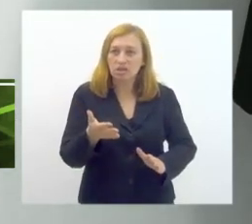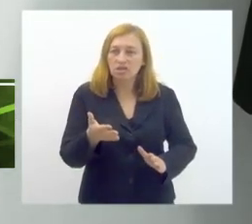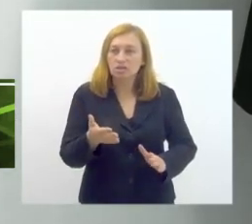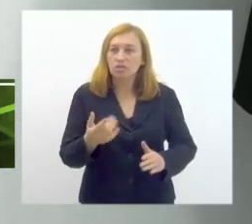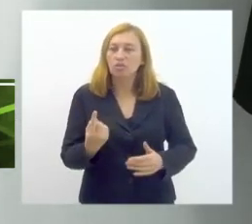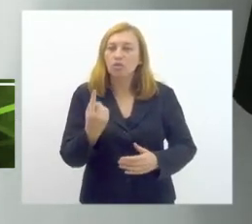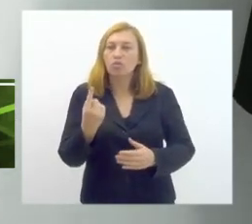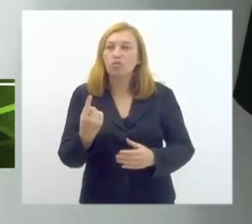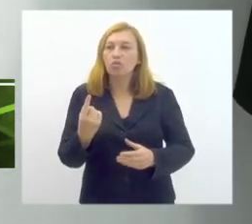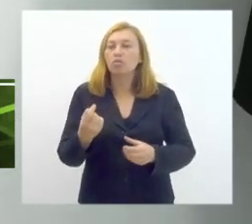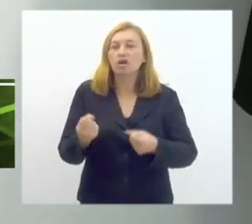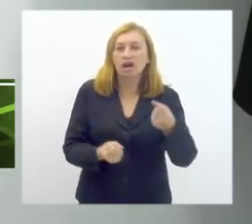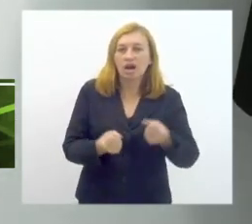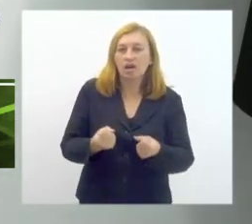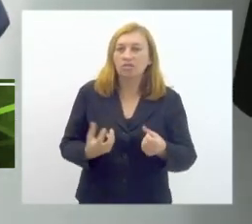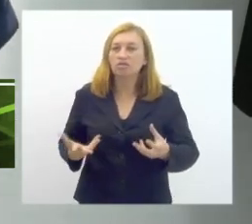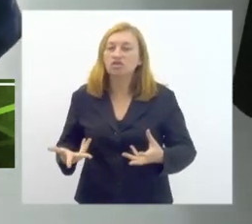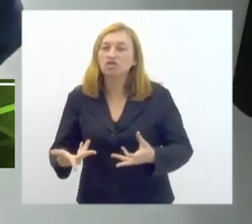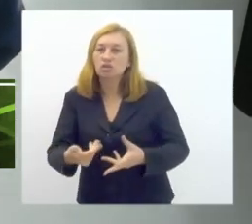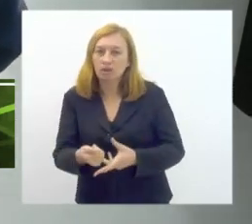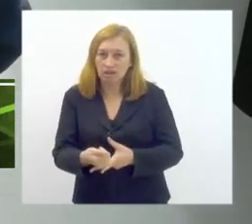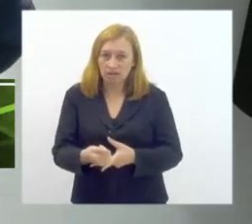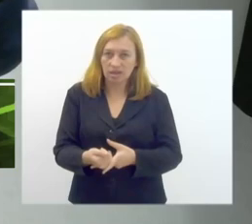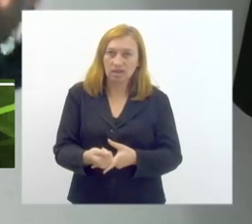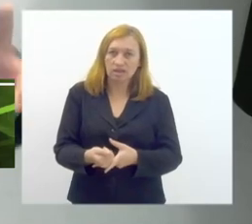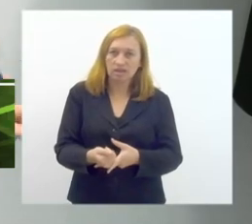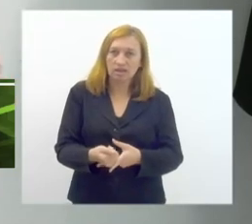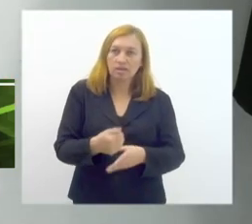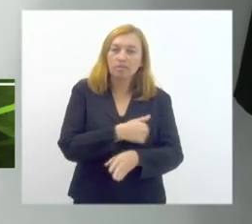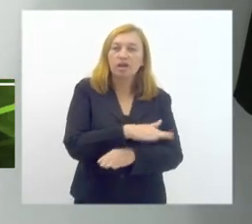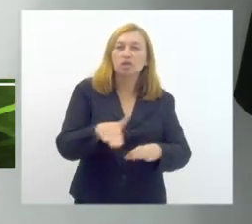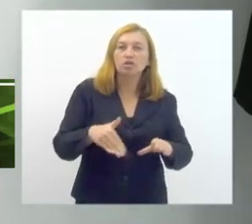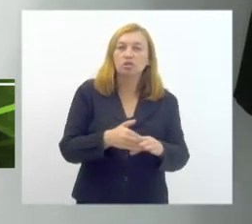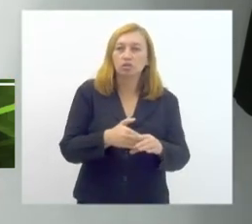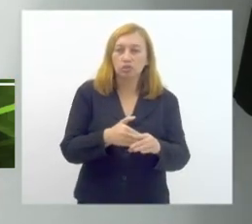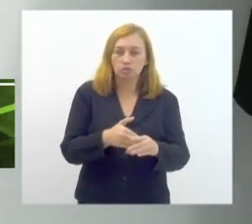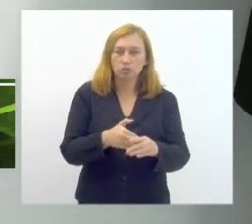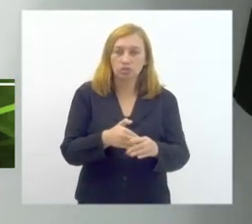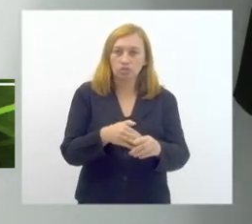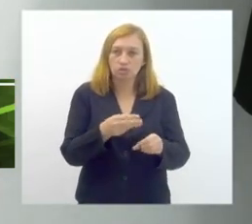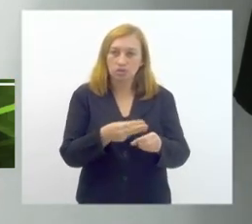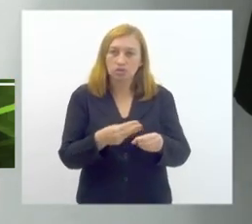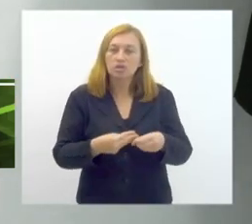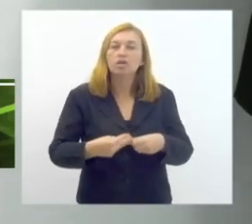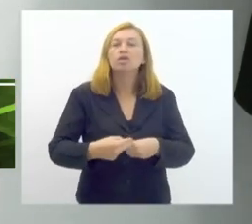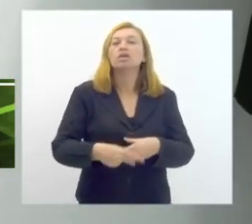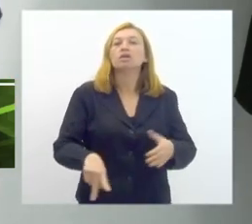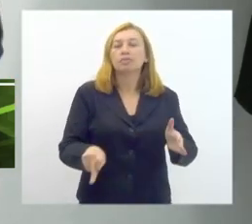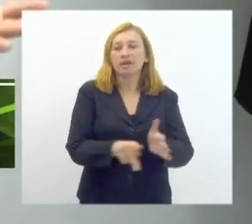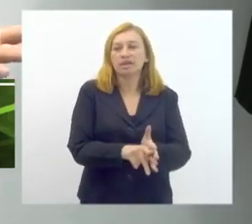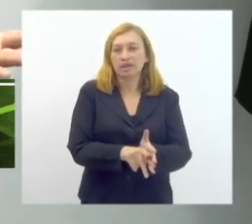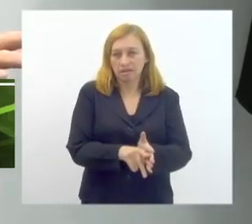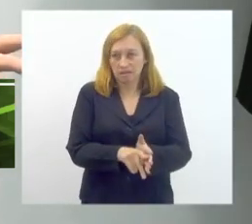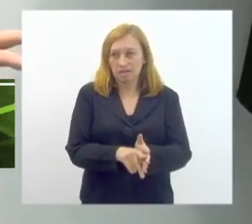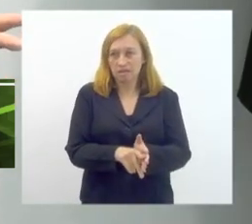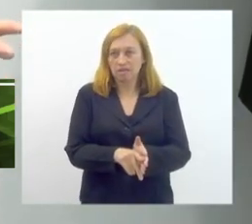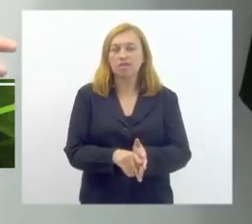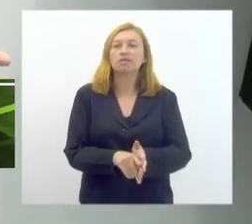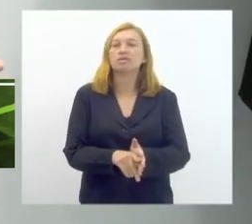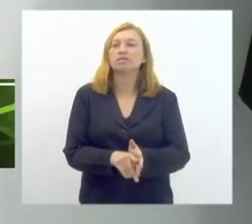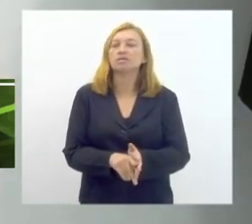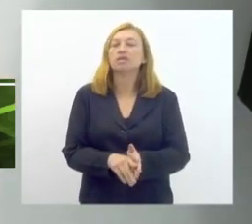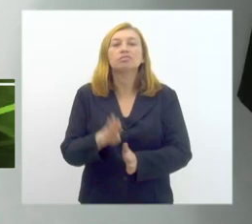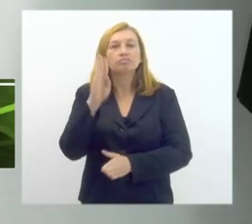carro adequado, com um veículo com seguro, um veículo que vá trazer um transporte de qualidade